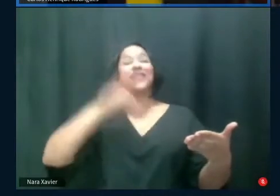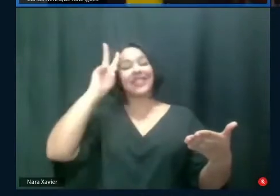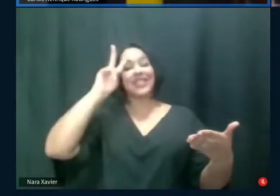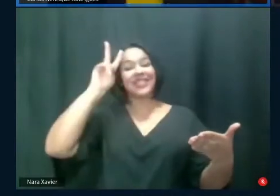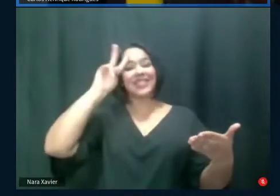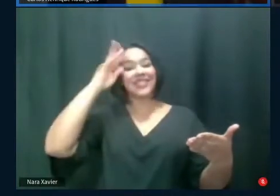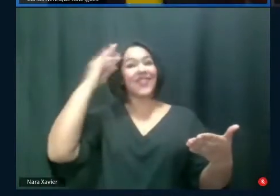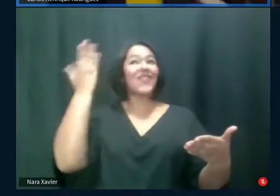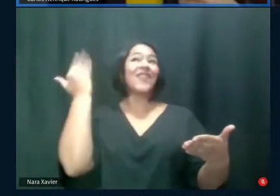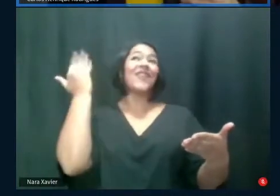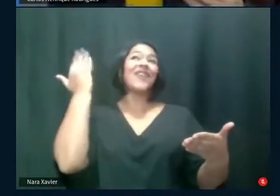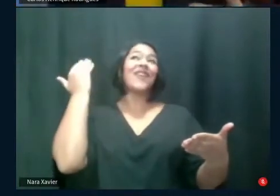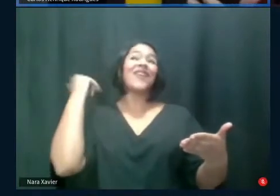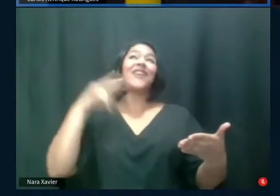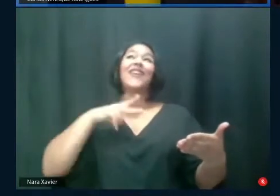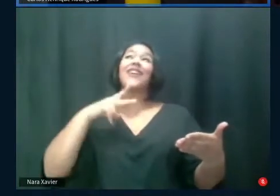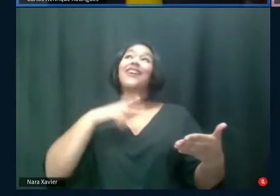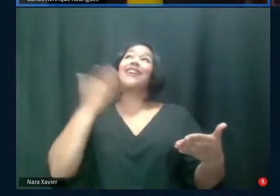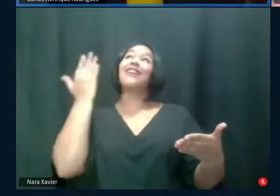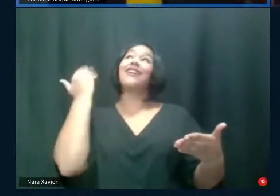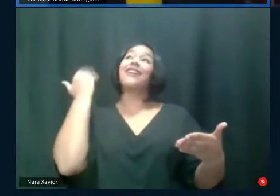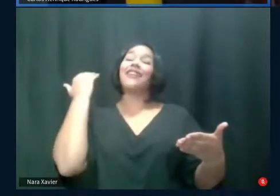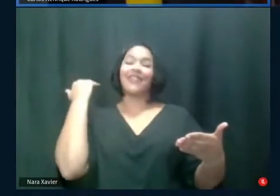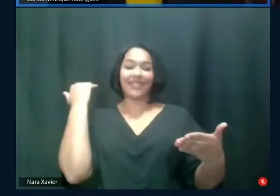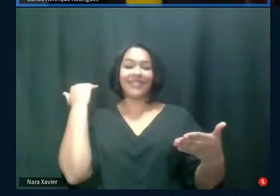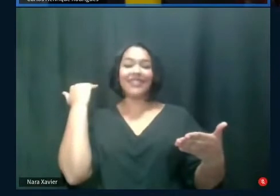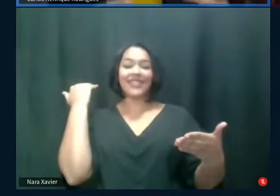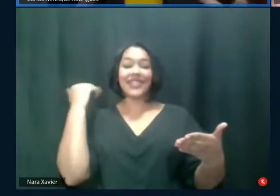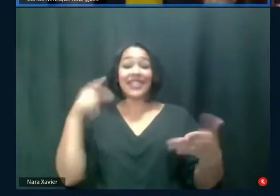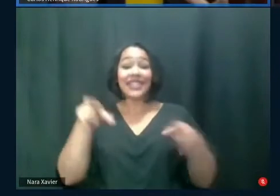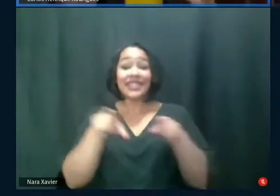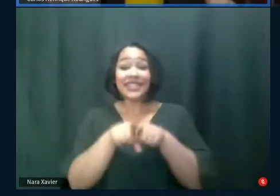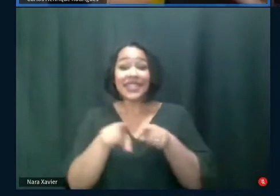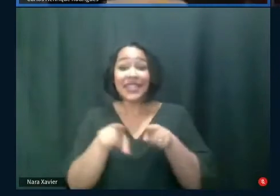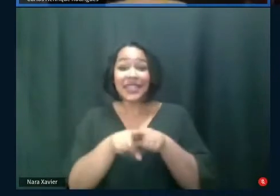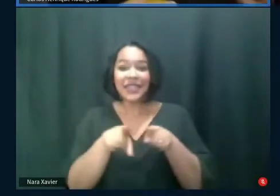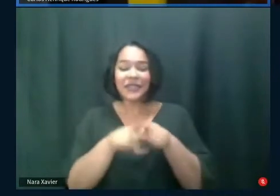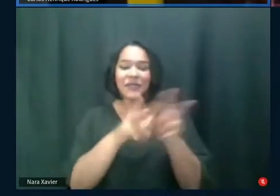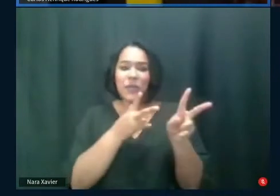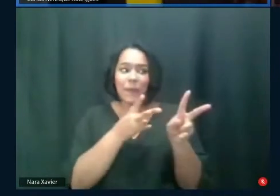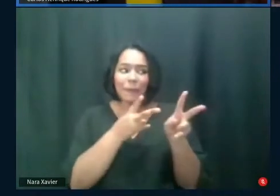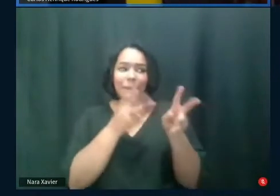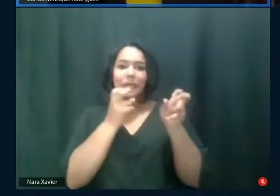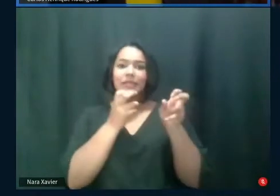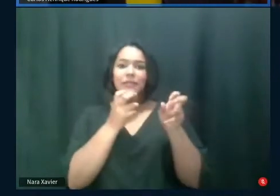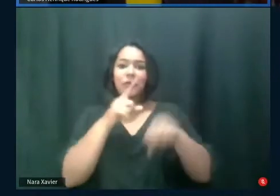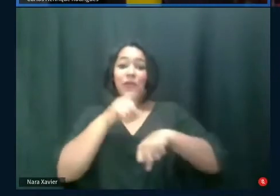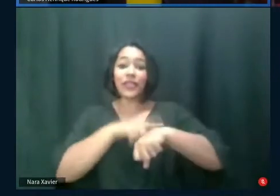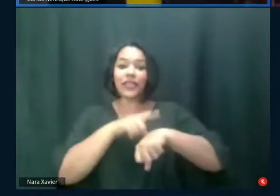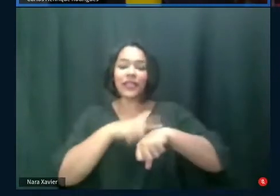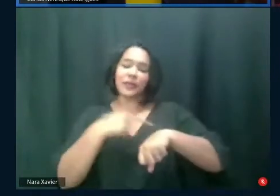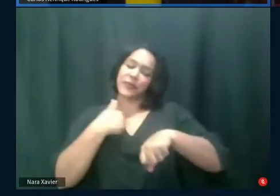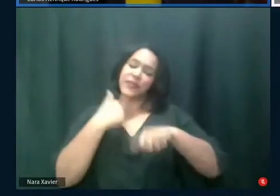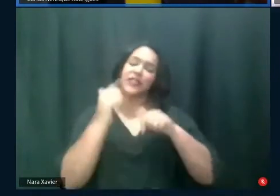trajetória pessoal e também de perceber aí esse tempo que eu atuei no CAS ali